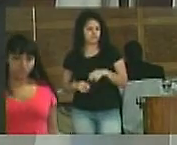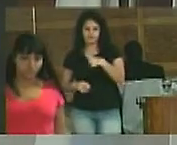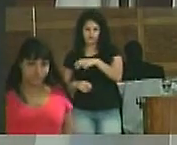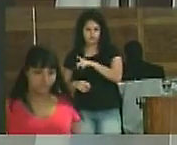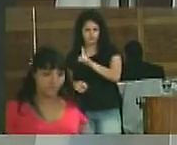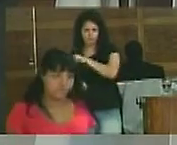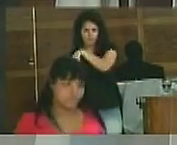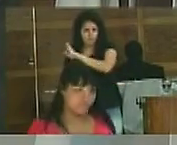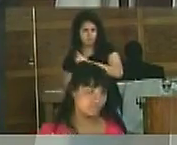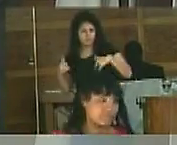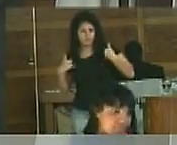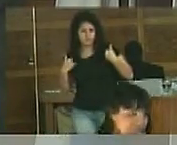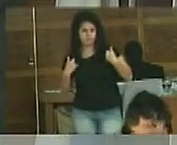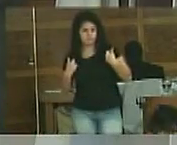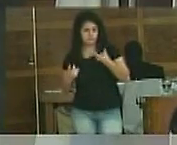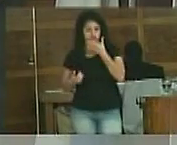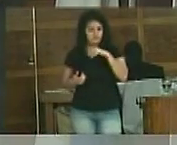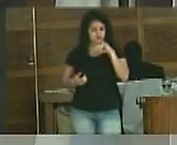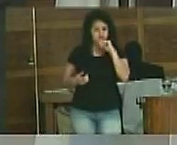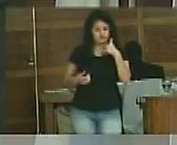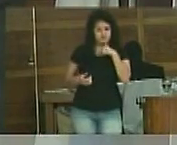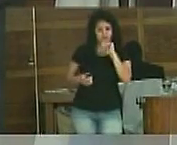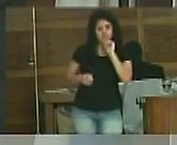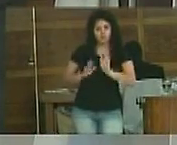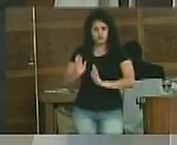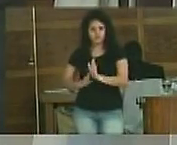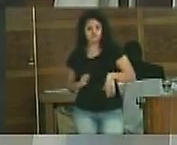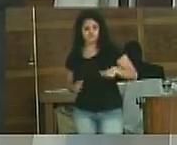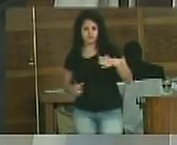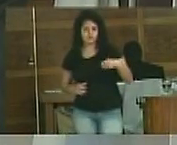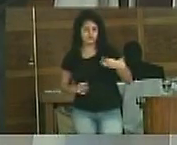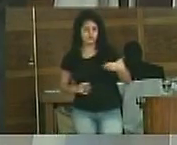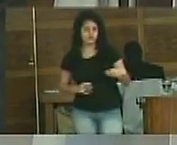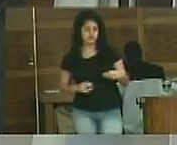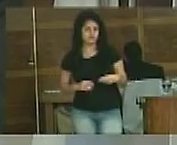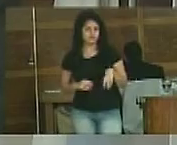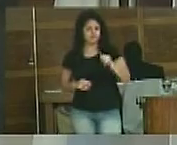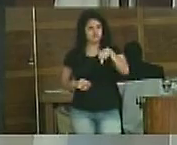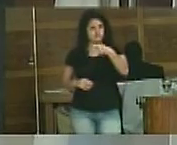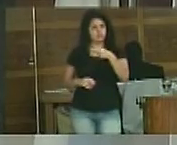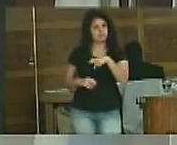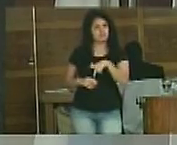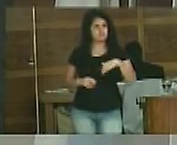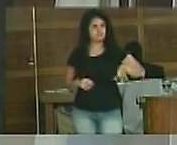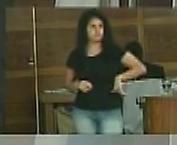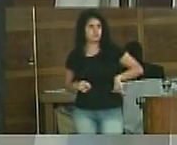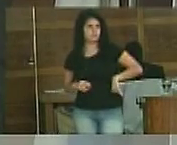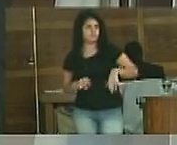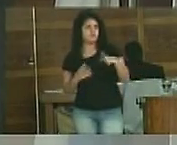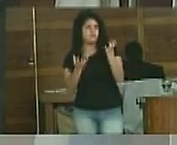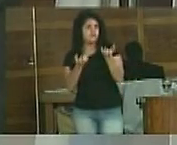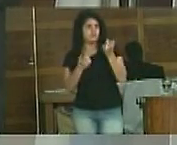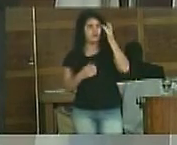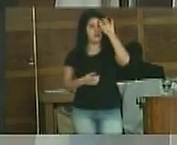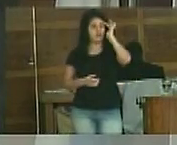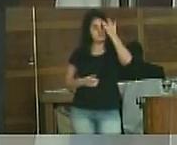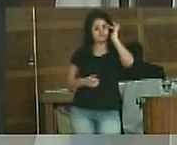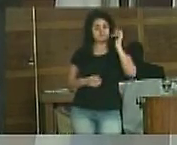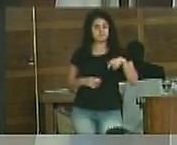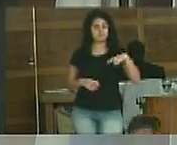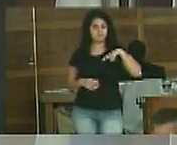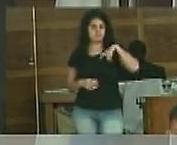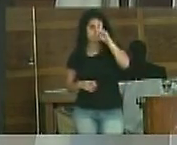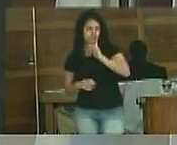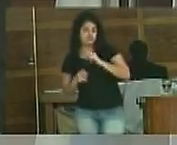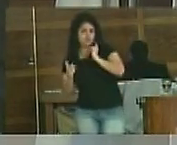porra. Entendeu? A mamãe e o papai, cuida dos seus filhos, não deixa para ir lá não. Aí depois ela é esculachada, ainda quer achar o direito